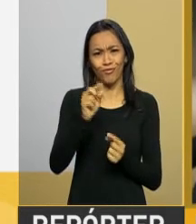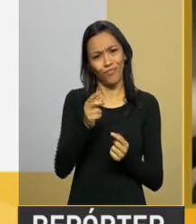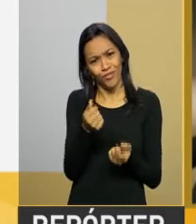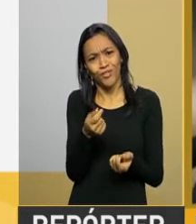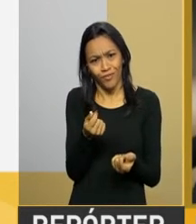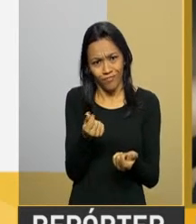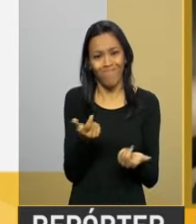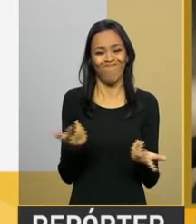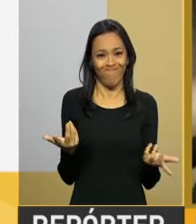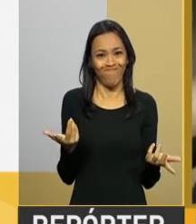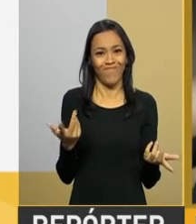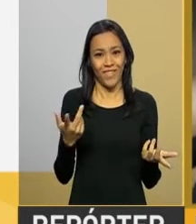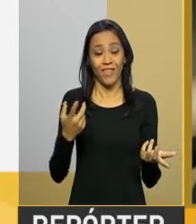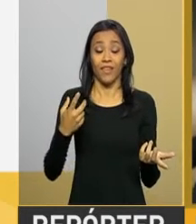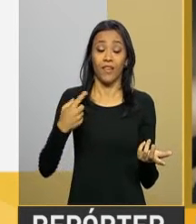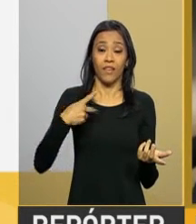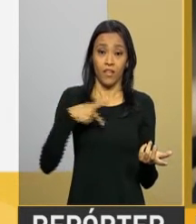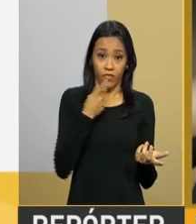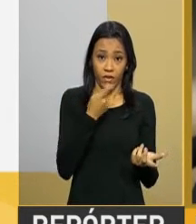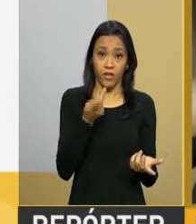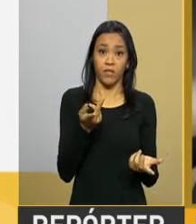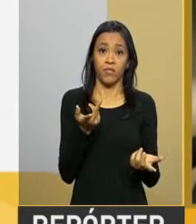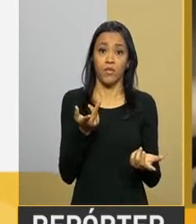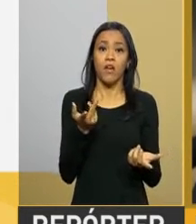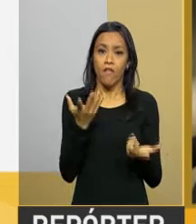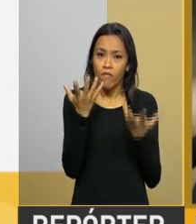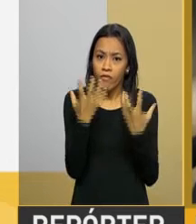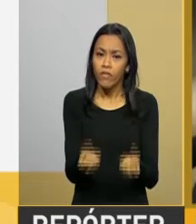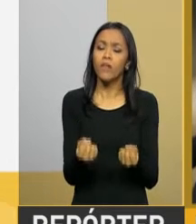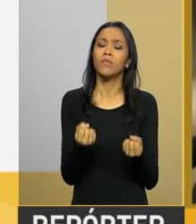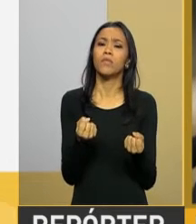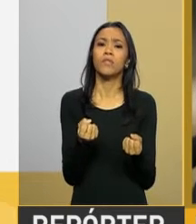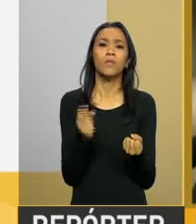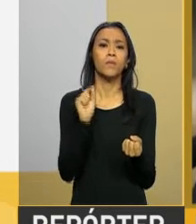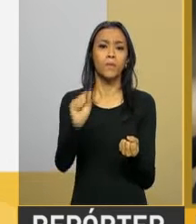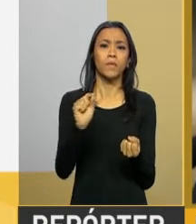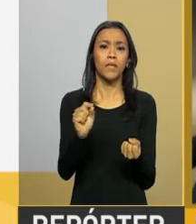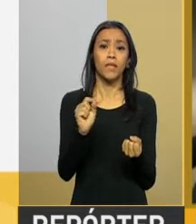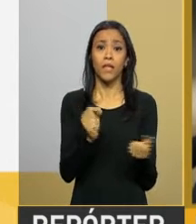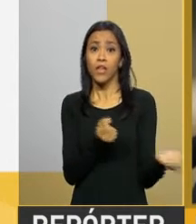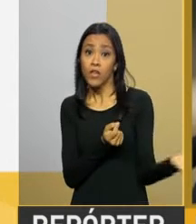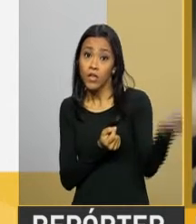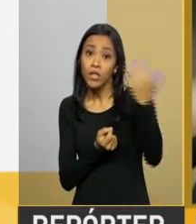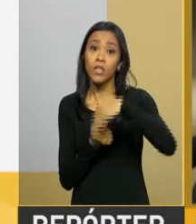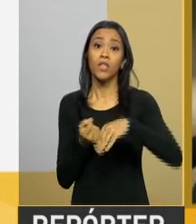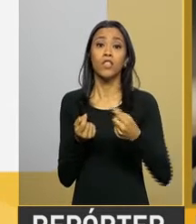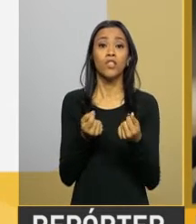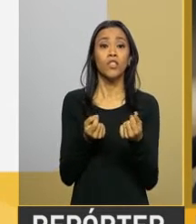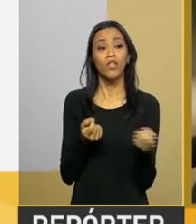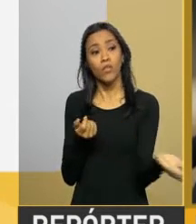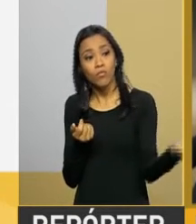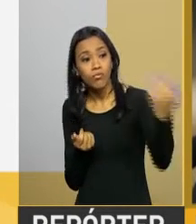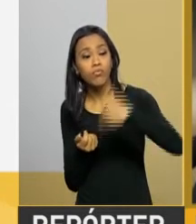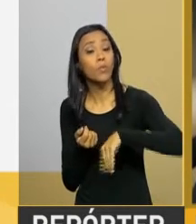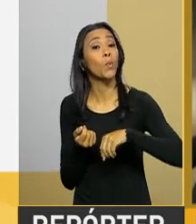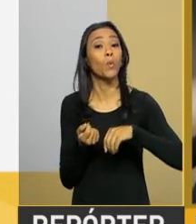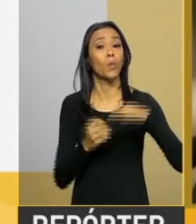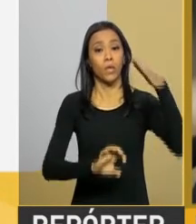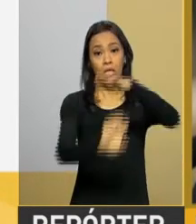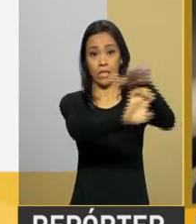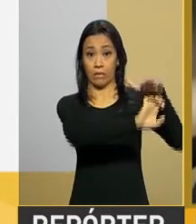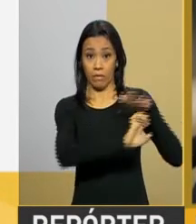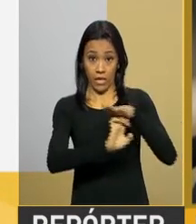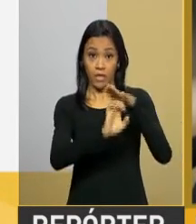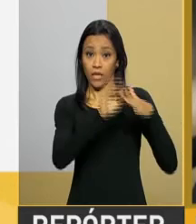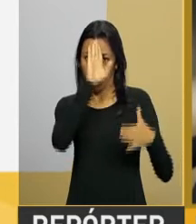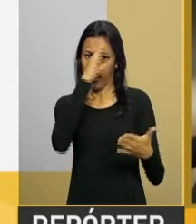Casa Minha Vida, que nós fazemos com o FGTS e vamos seguir firme com ele, e trazer recursos novos, recursos da iniciativa privada que acreditem